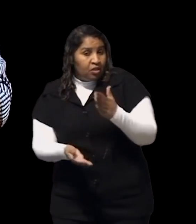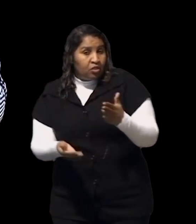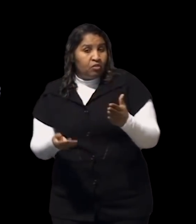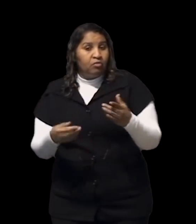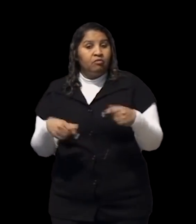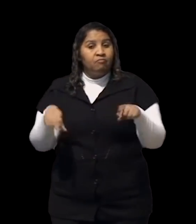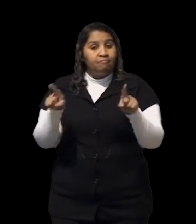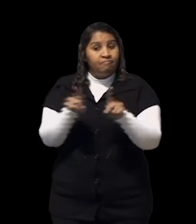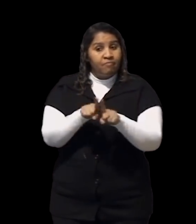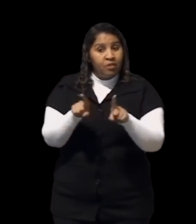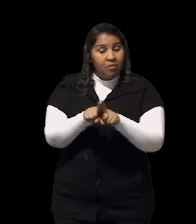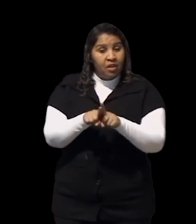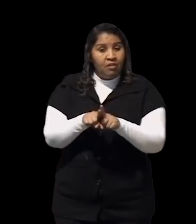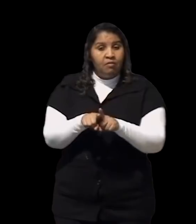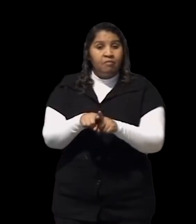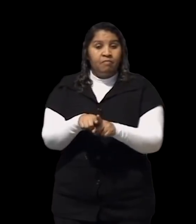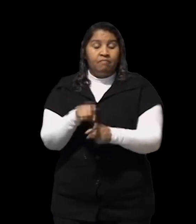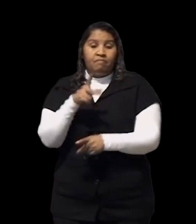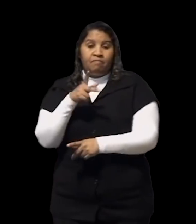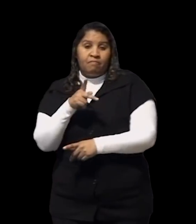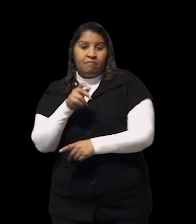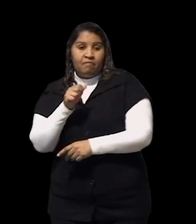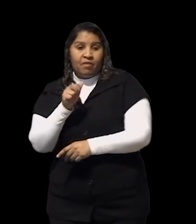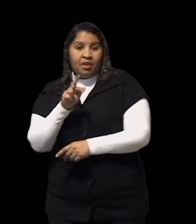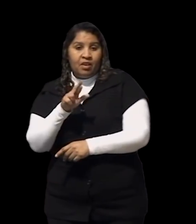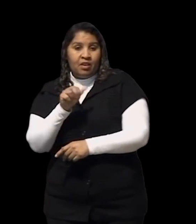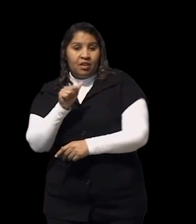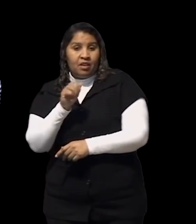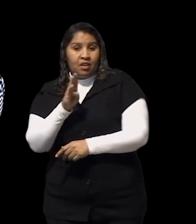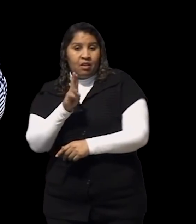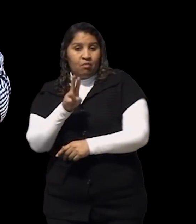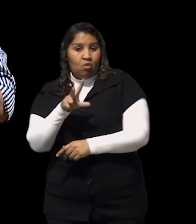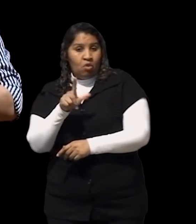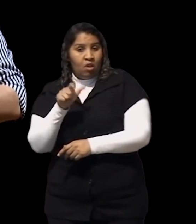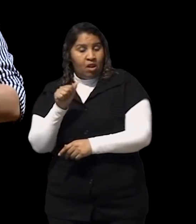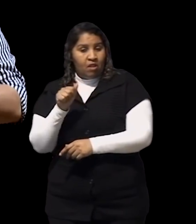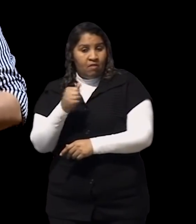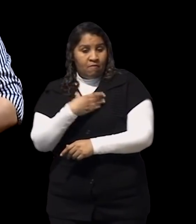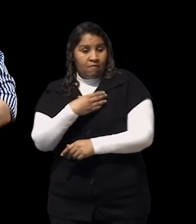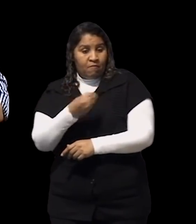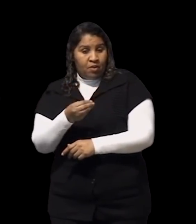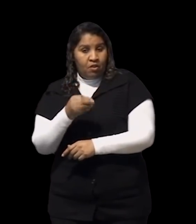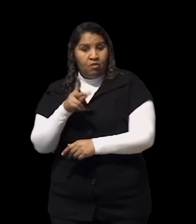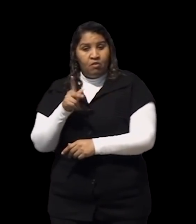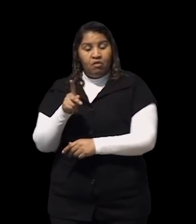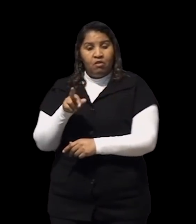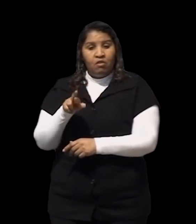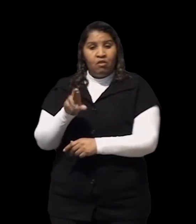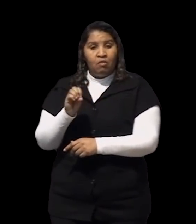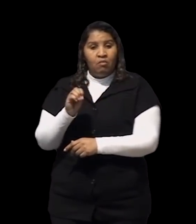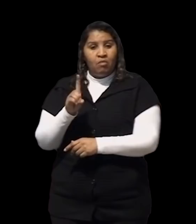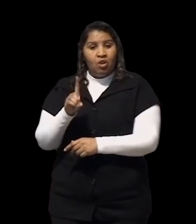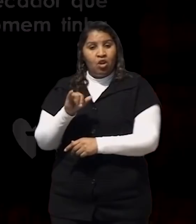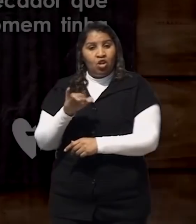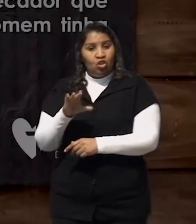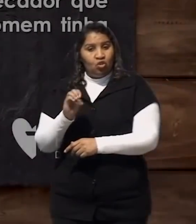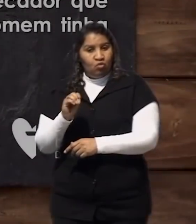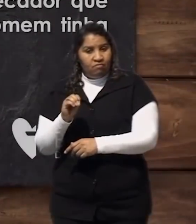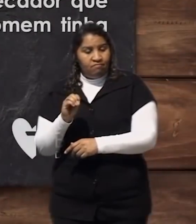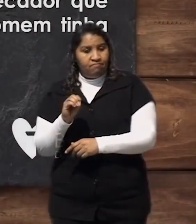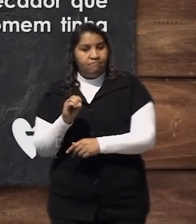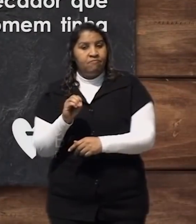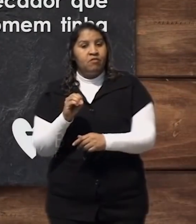chamada de da parábola do filho pródigo e lá está escrito em Lucas 15 a partir do verso 10 que